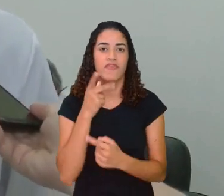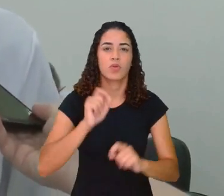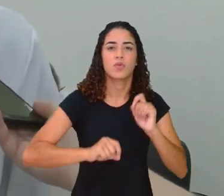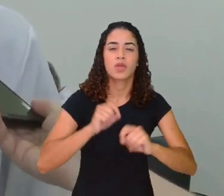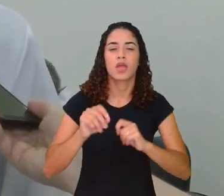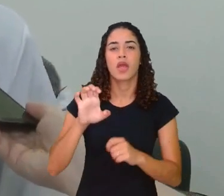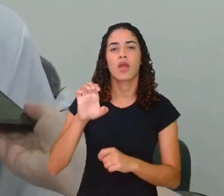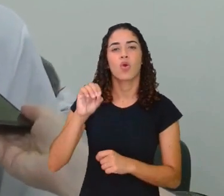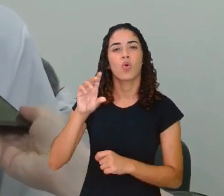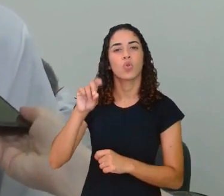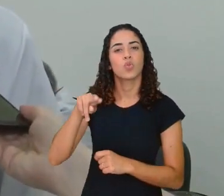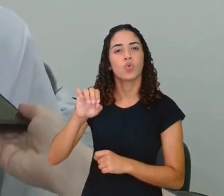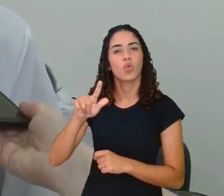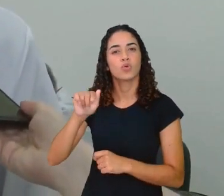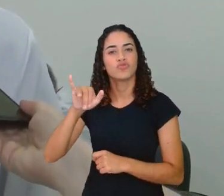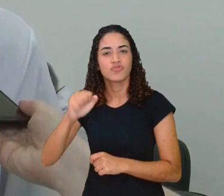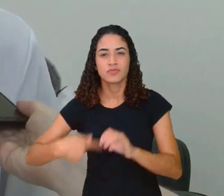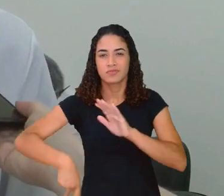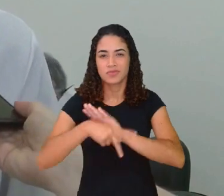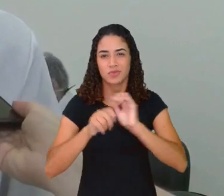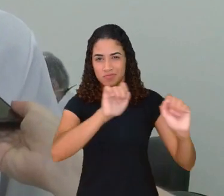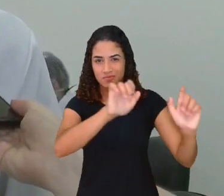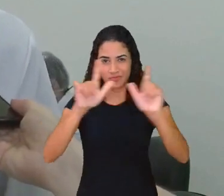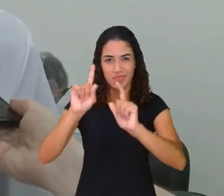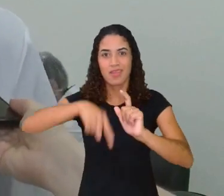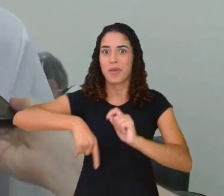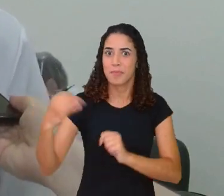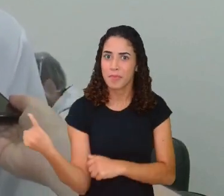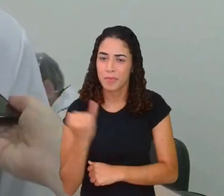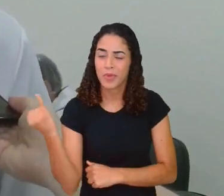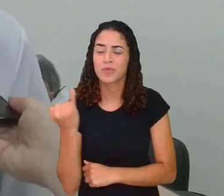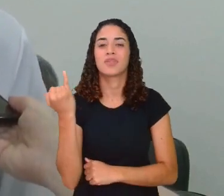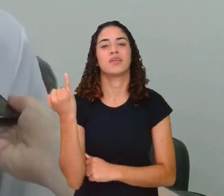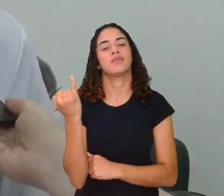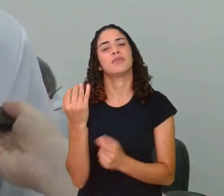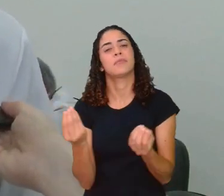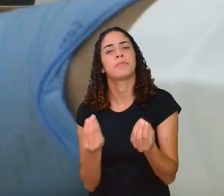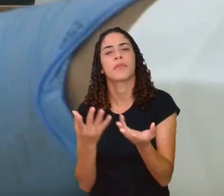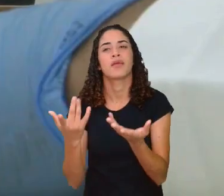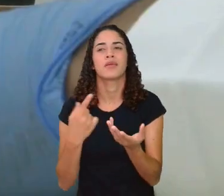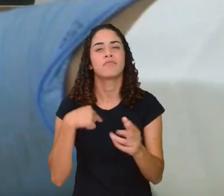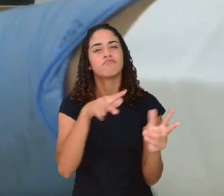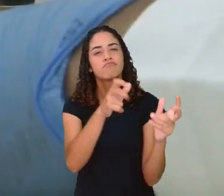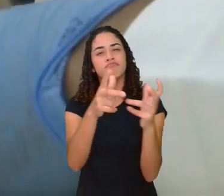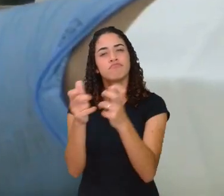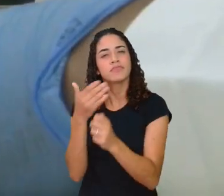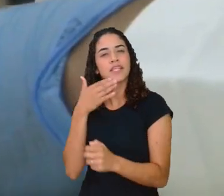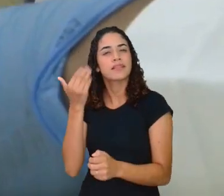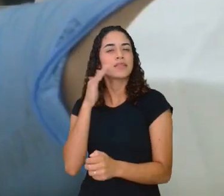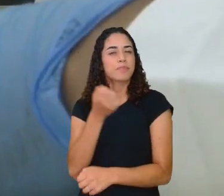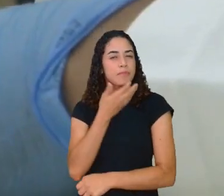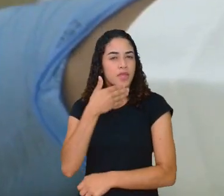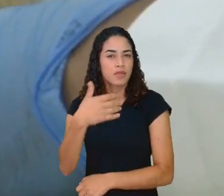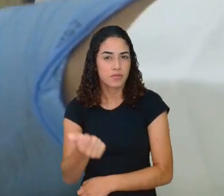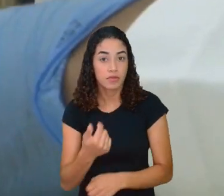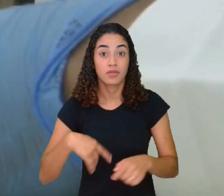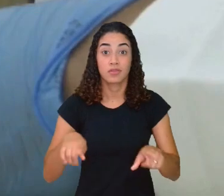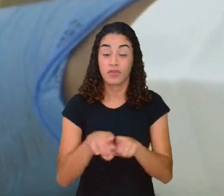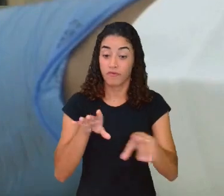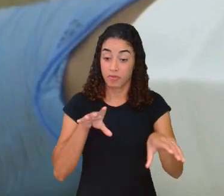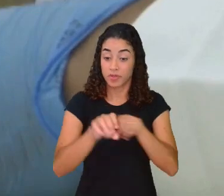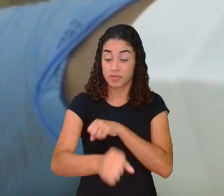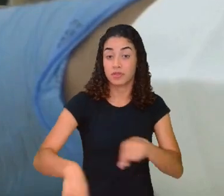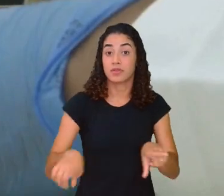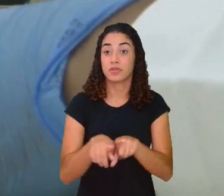iconologia da peça, e foi muito importante, então, para entrar mais na obra, né? A formação também abriu oportunidade para